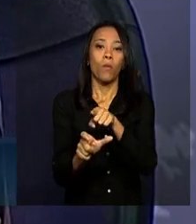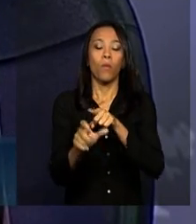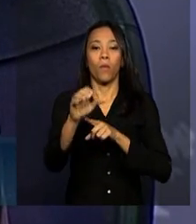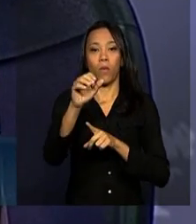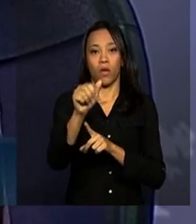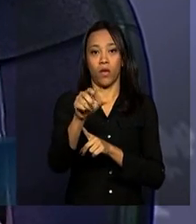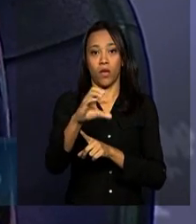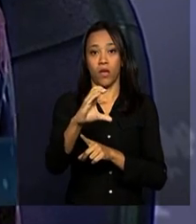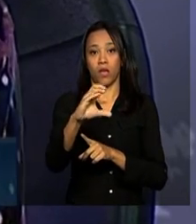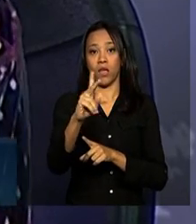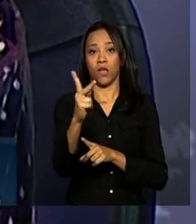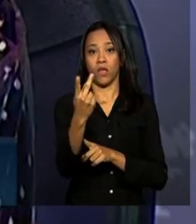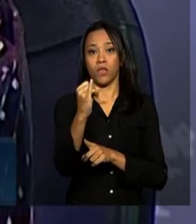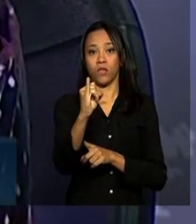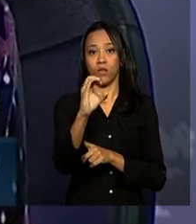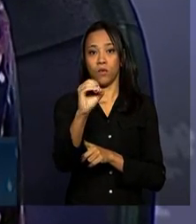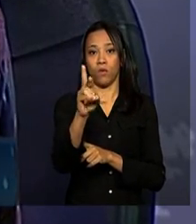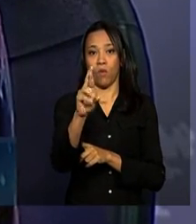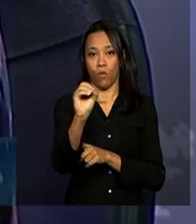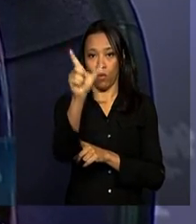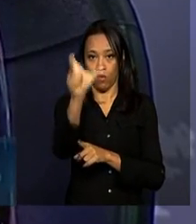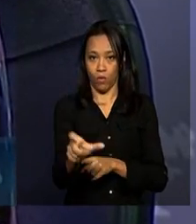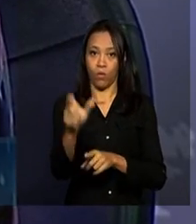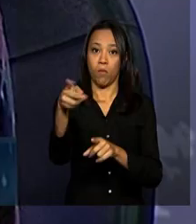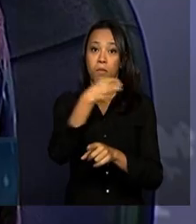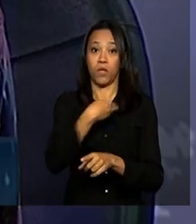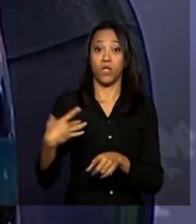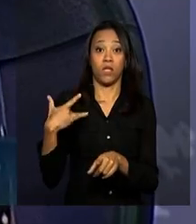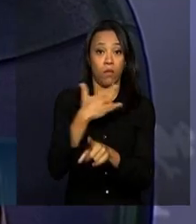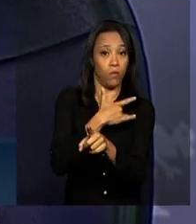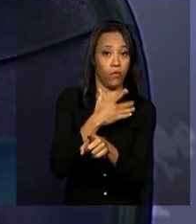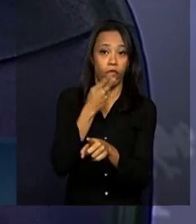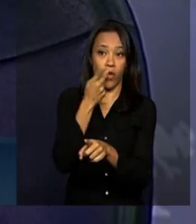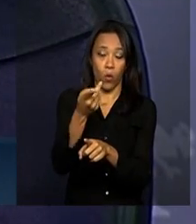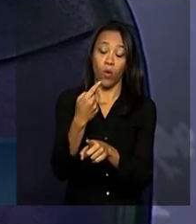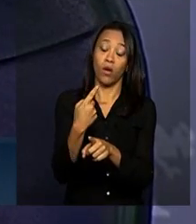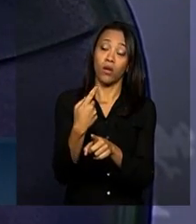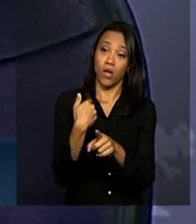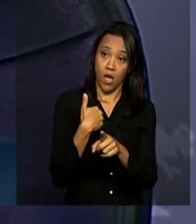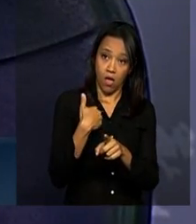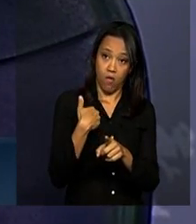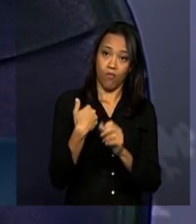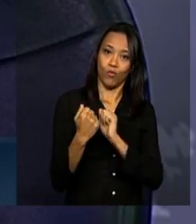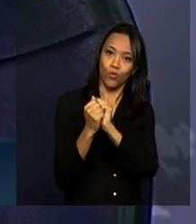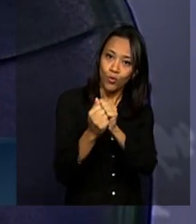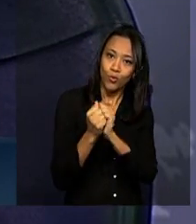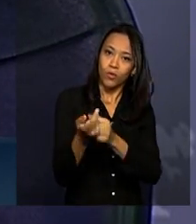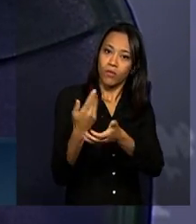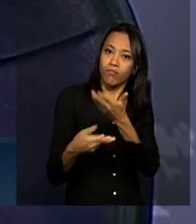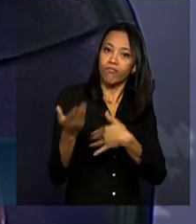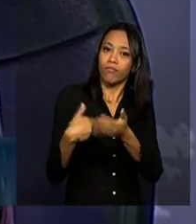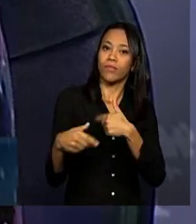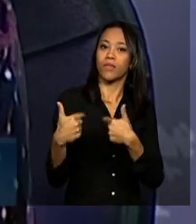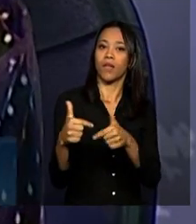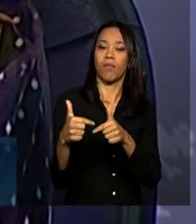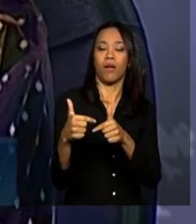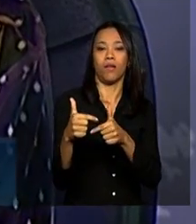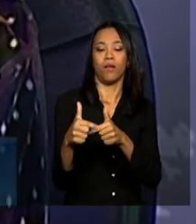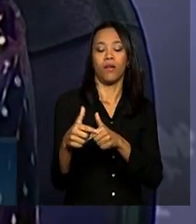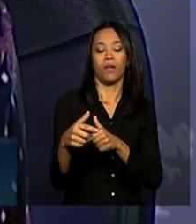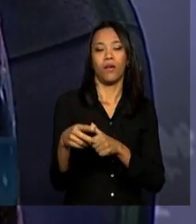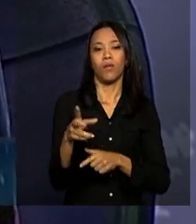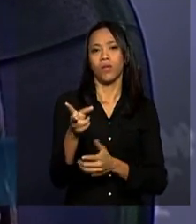trabalhar com você em parceria, como ministro, que nós já trabalhamos na Unifesp, no